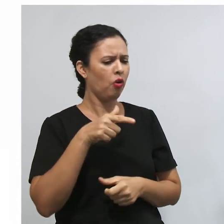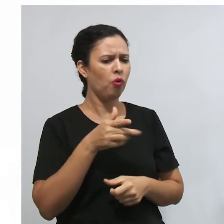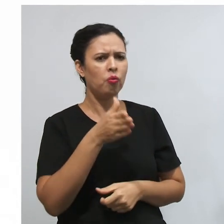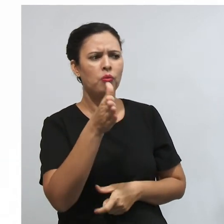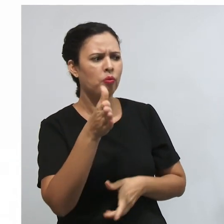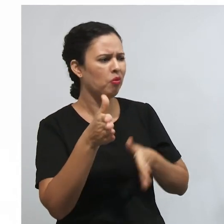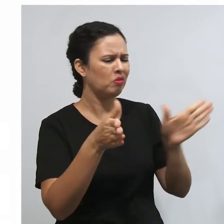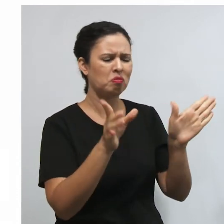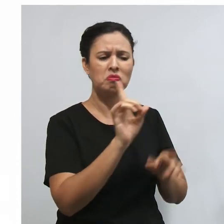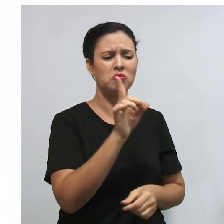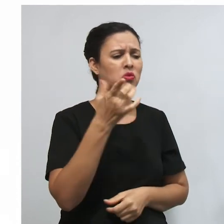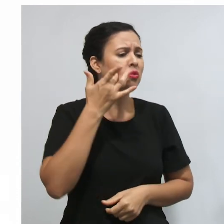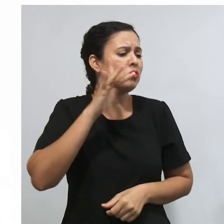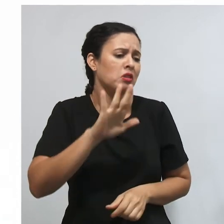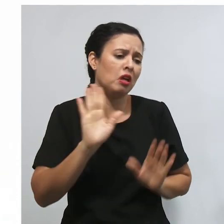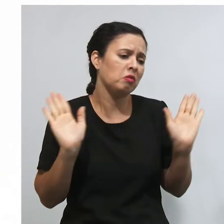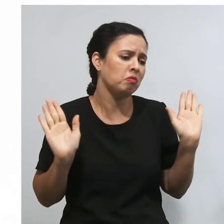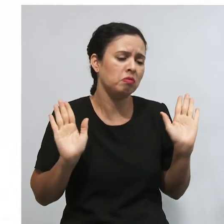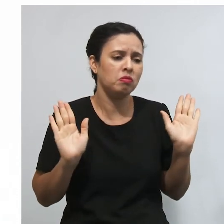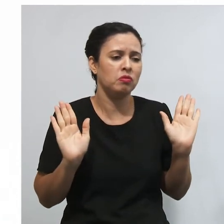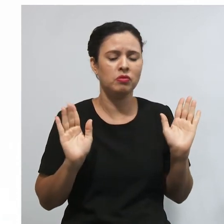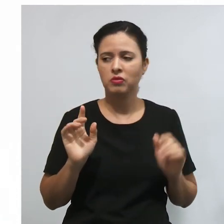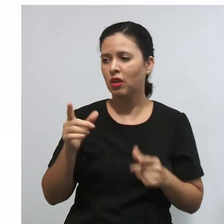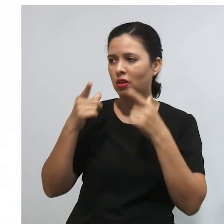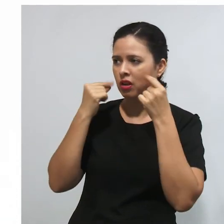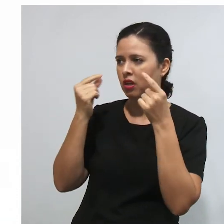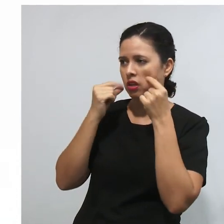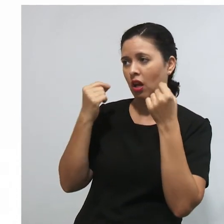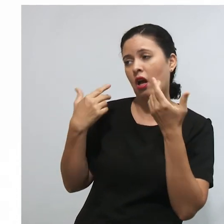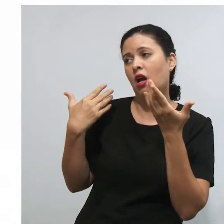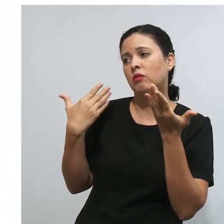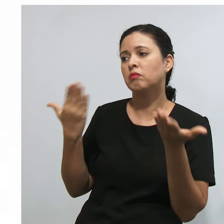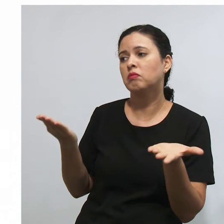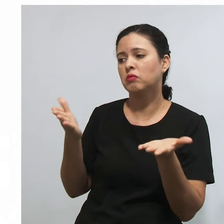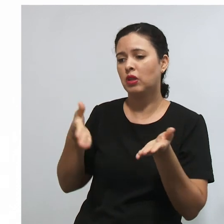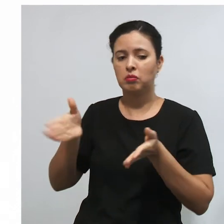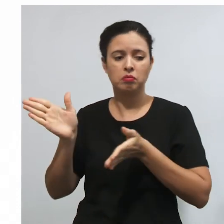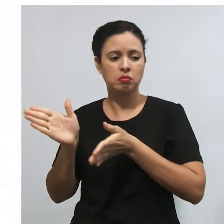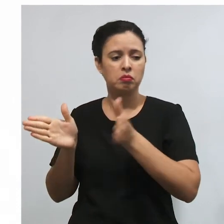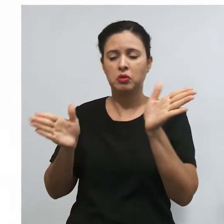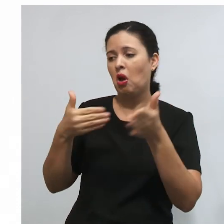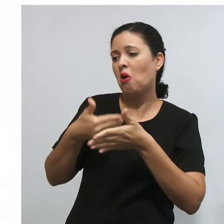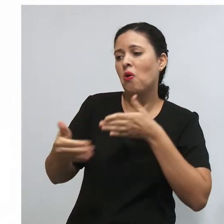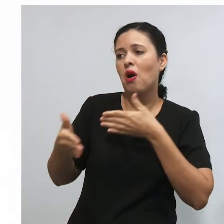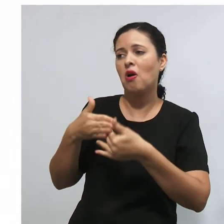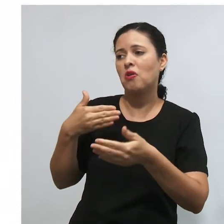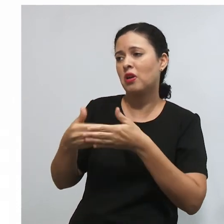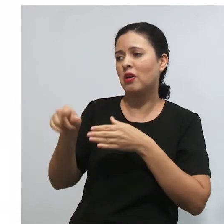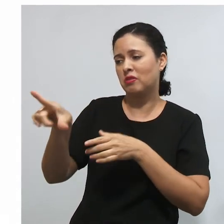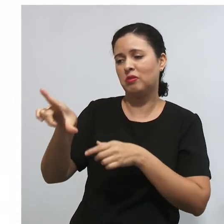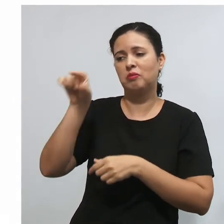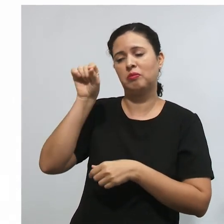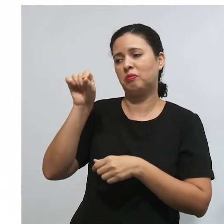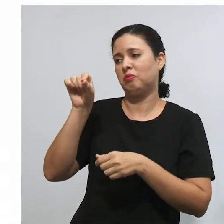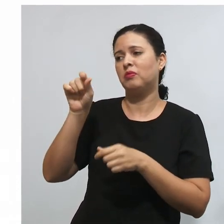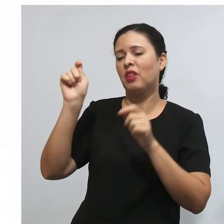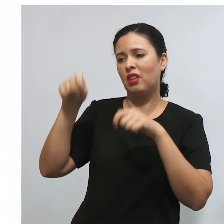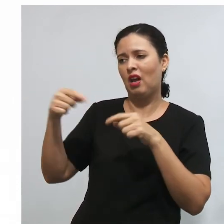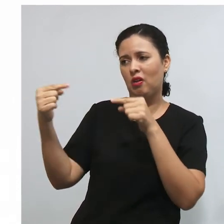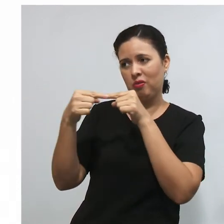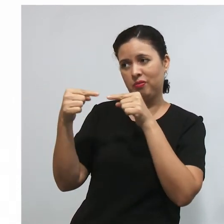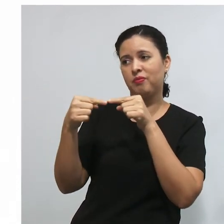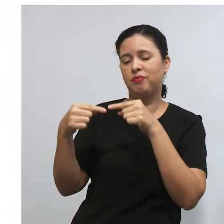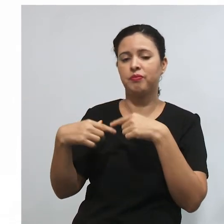tenho destino certo. E aí o gato disse, então, neste caso, qualquer caminho serve.